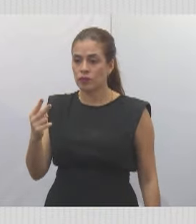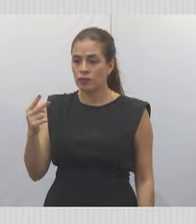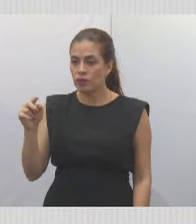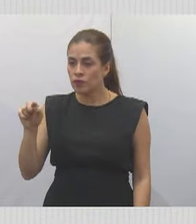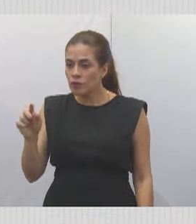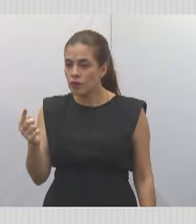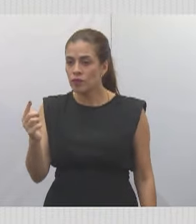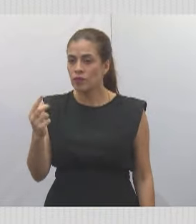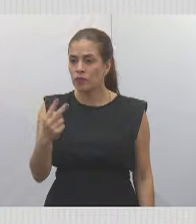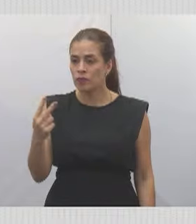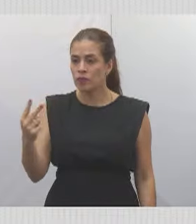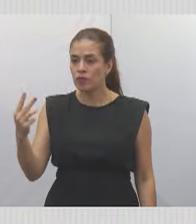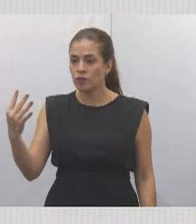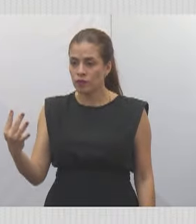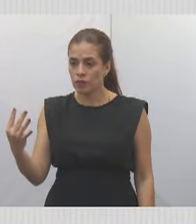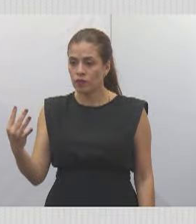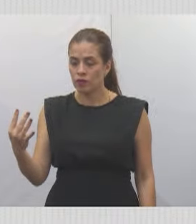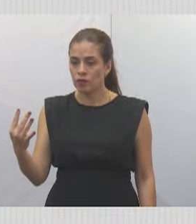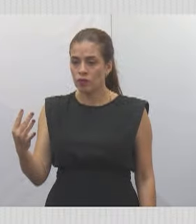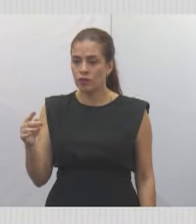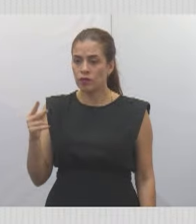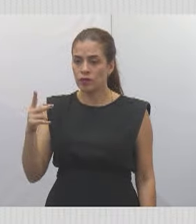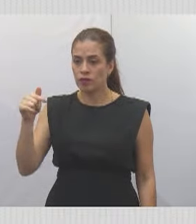22.224 atendidos em 2023 para